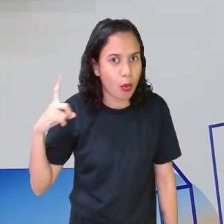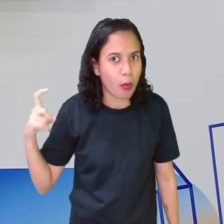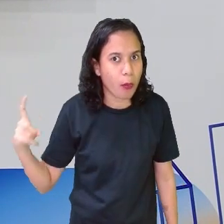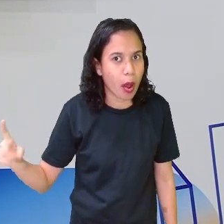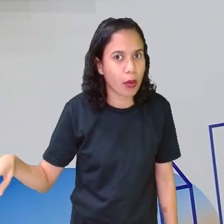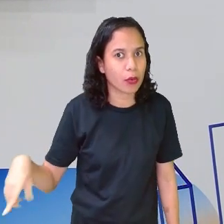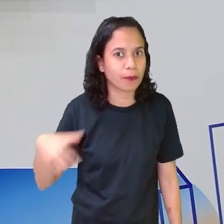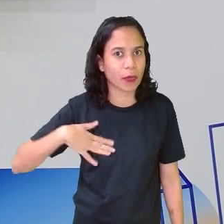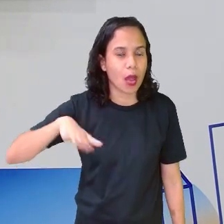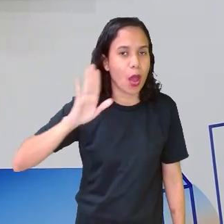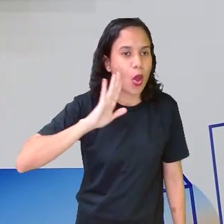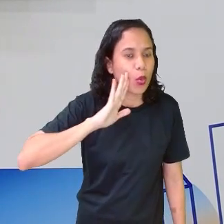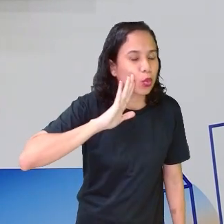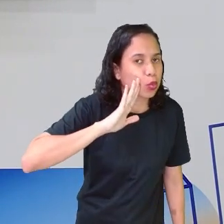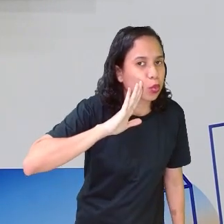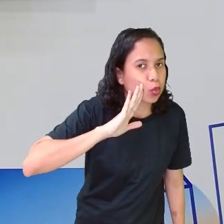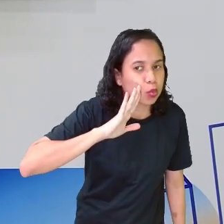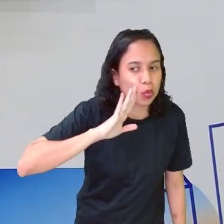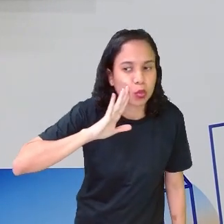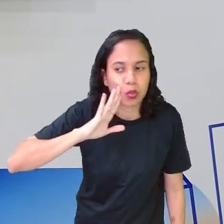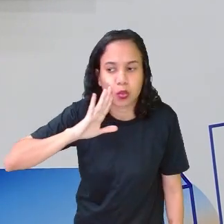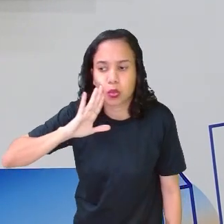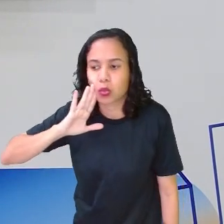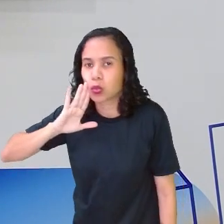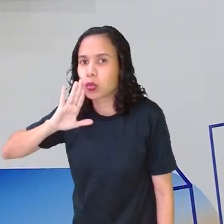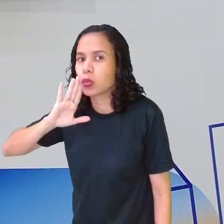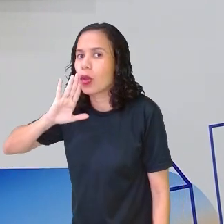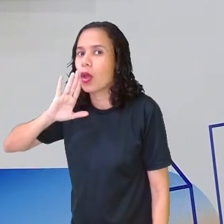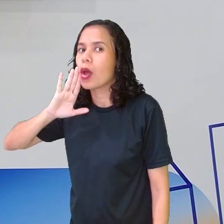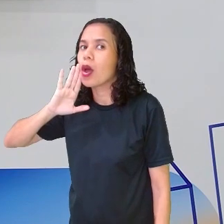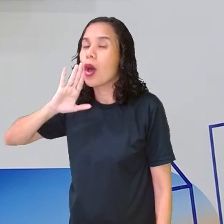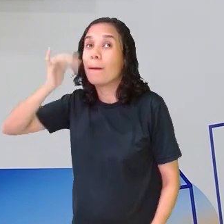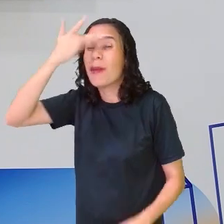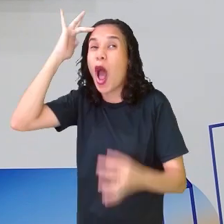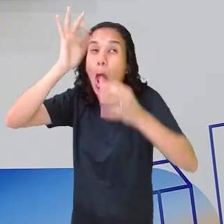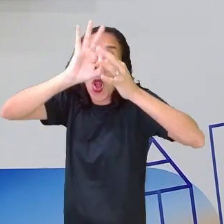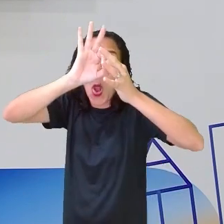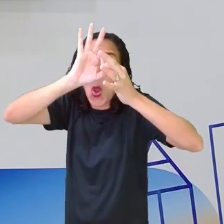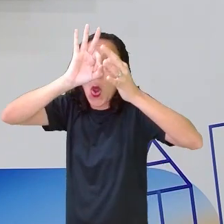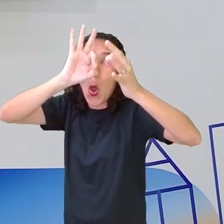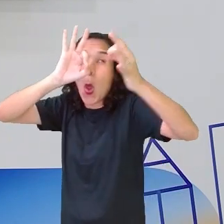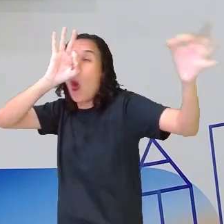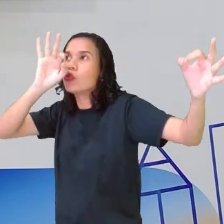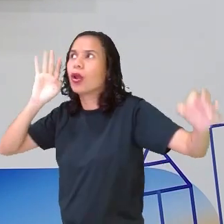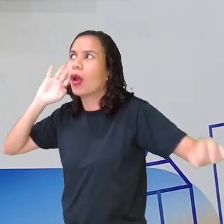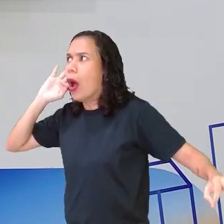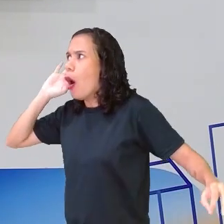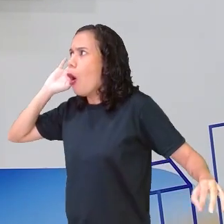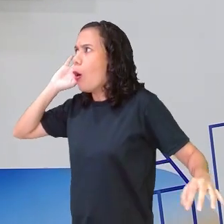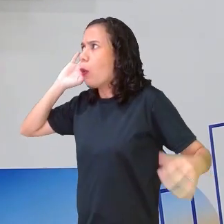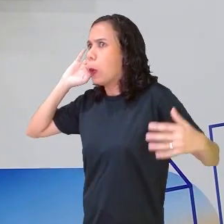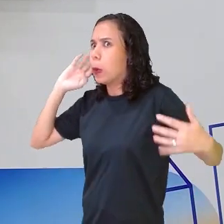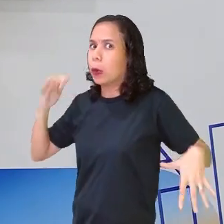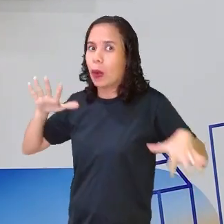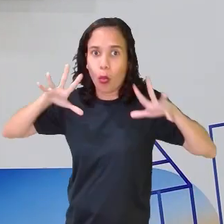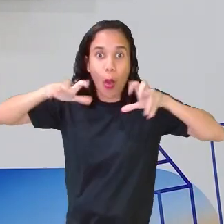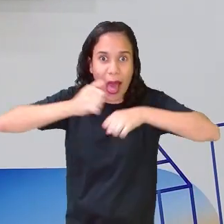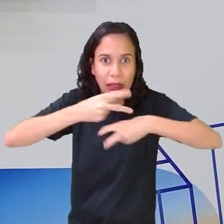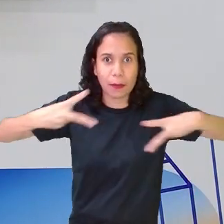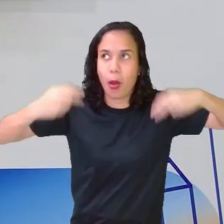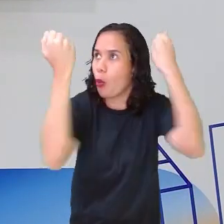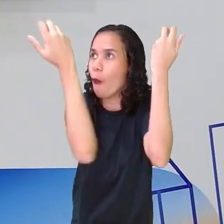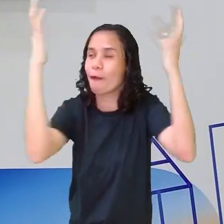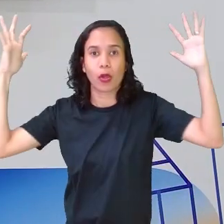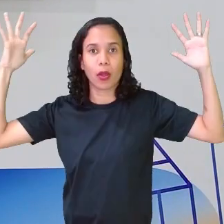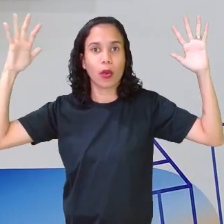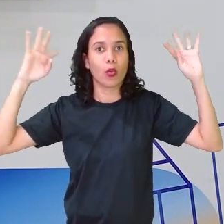do que o que o professor está fazendo aqui agora. Diz que ao longe se escuta e os bichos da mata, da